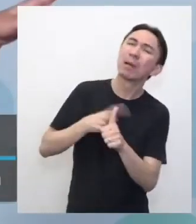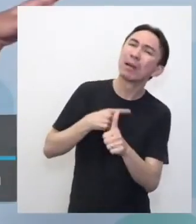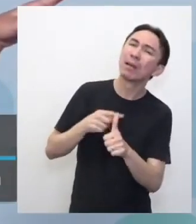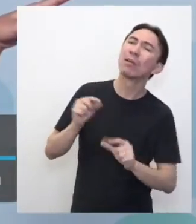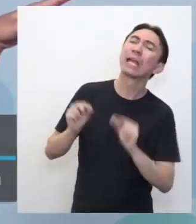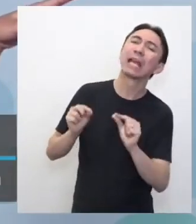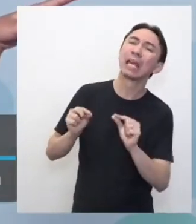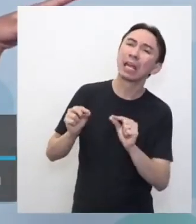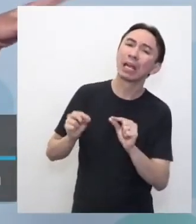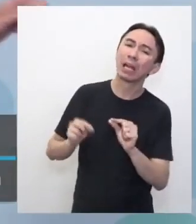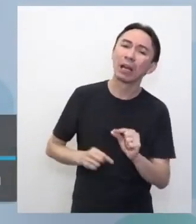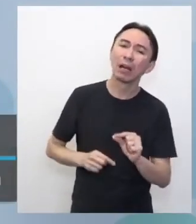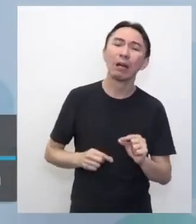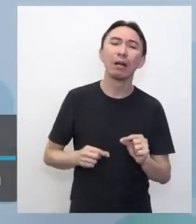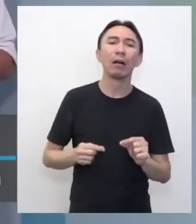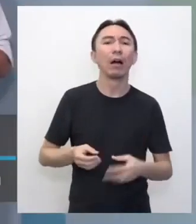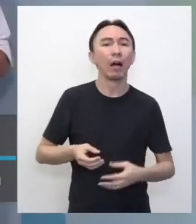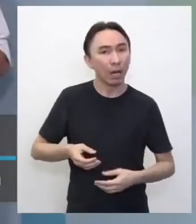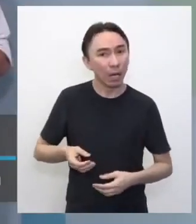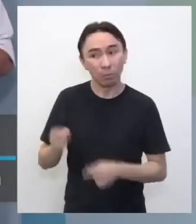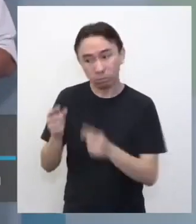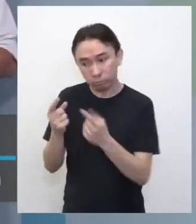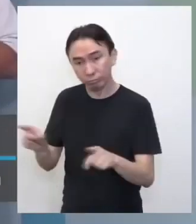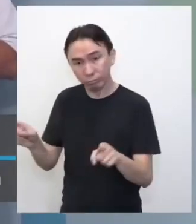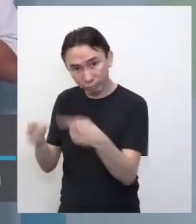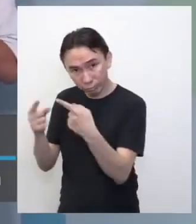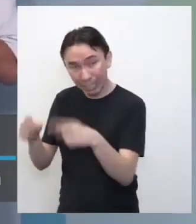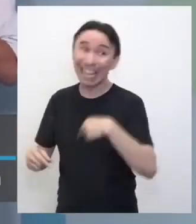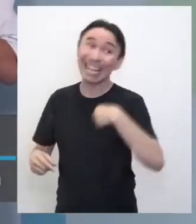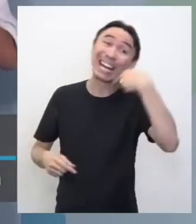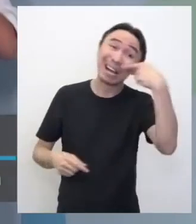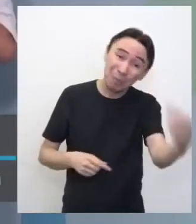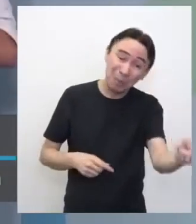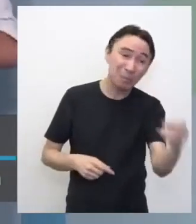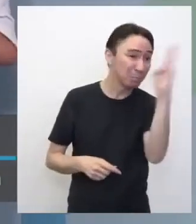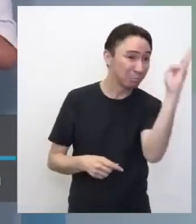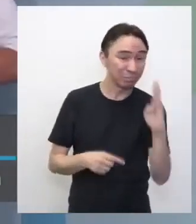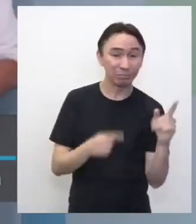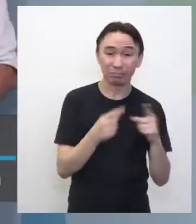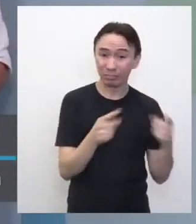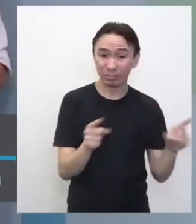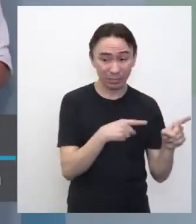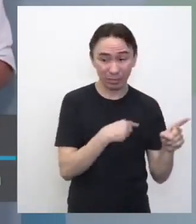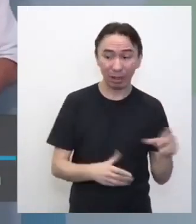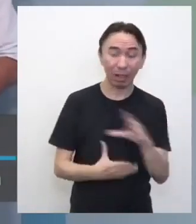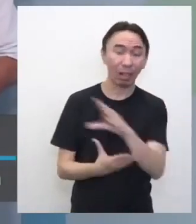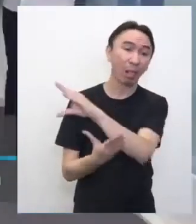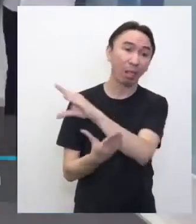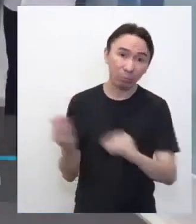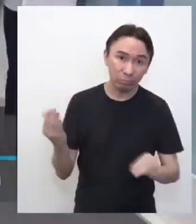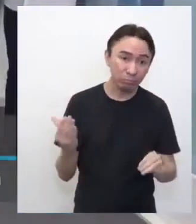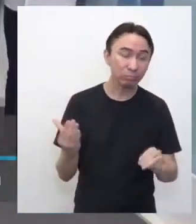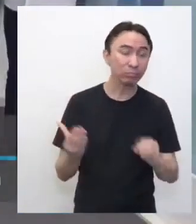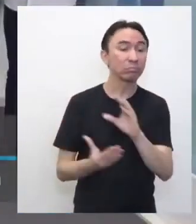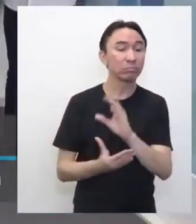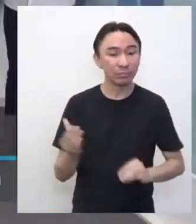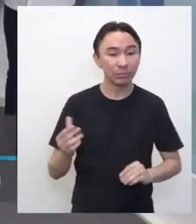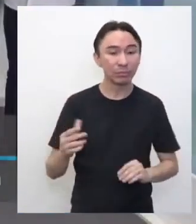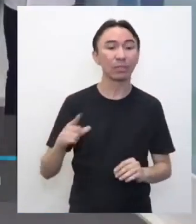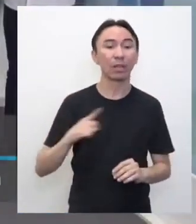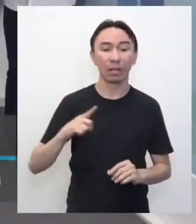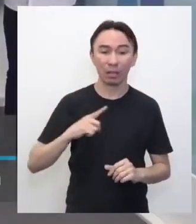essa canção? A canção, o poema foi feito primeiro. O hino cita. O hino cita a canção, então a canção foi